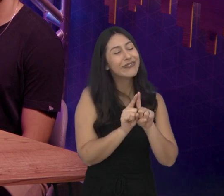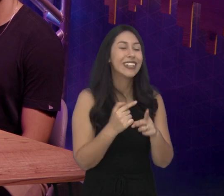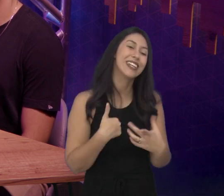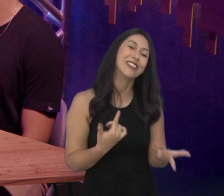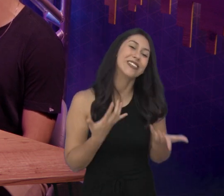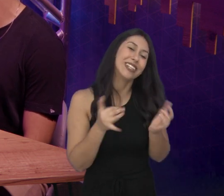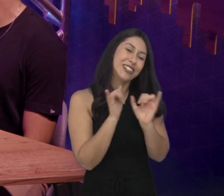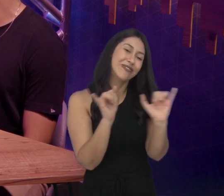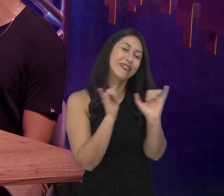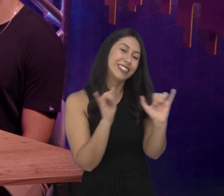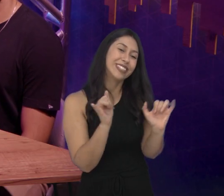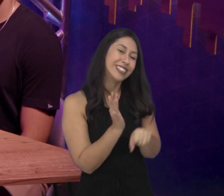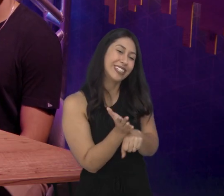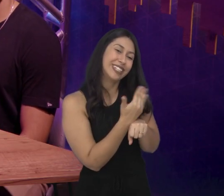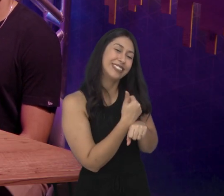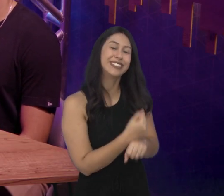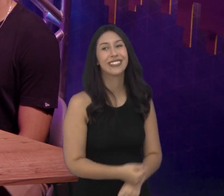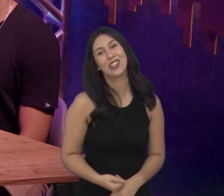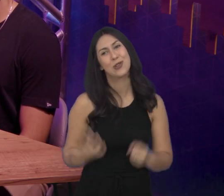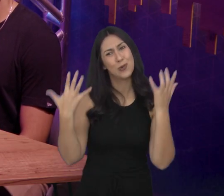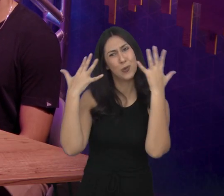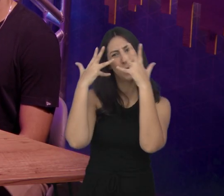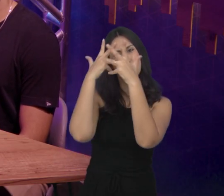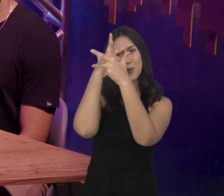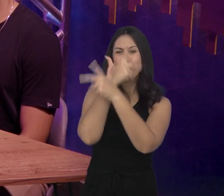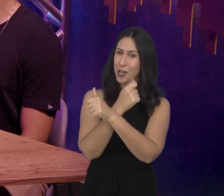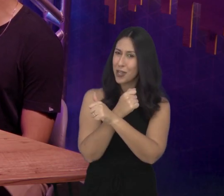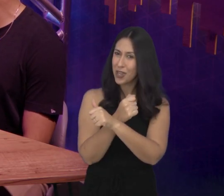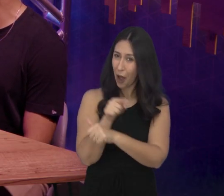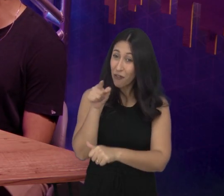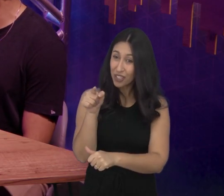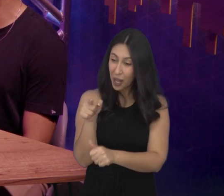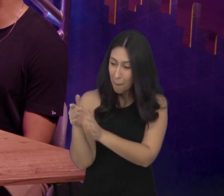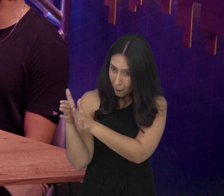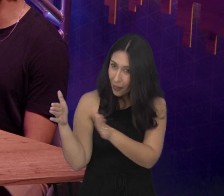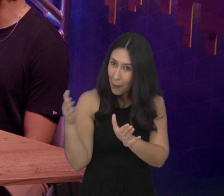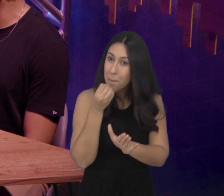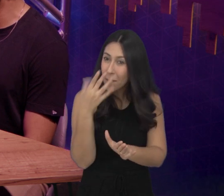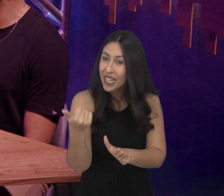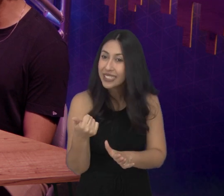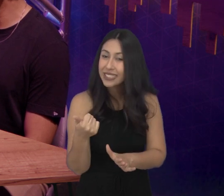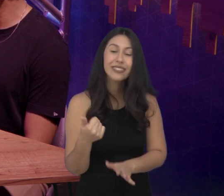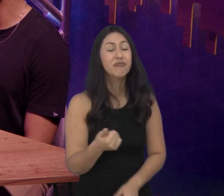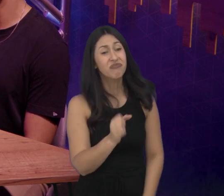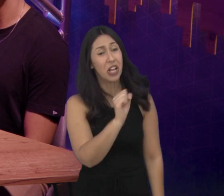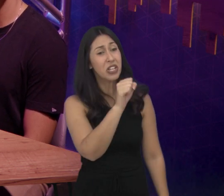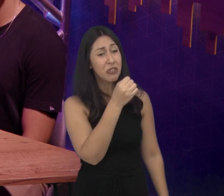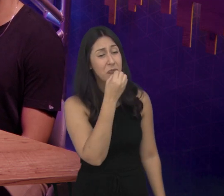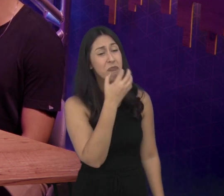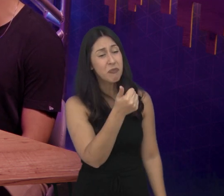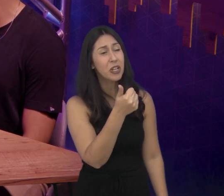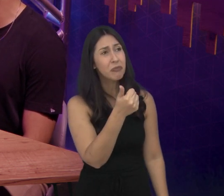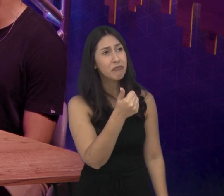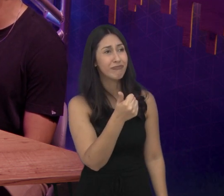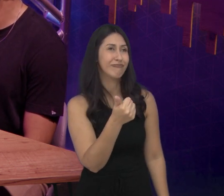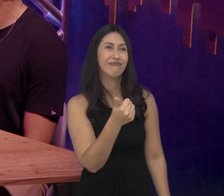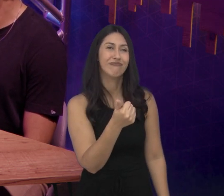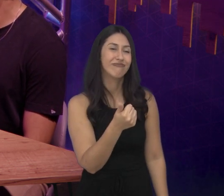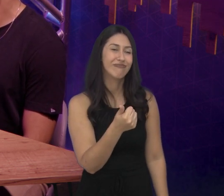Então, eu queria deixar essa mensagem antes da gente terminar o programa. Que lindo, Vicky. Tá passando bem pela crise dos 30? Tô passando bem. Eu acho que eu